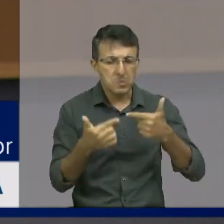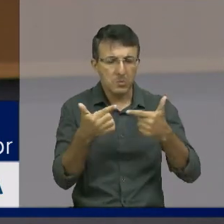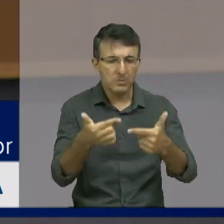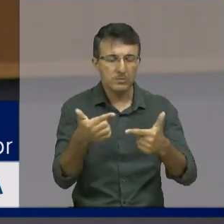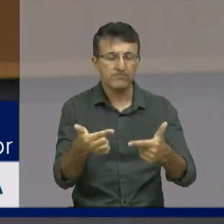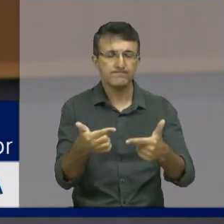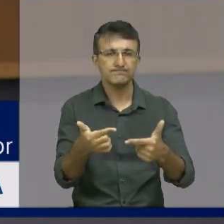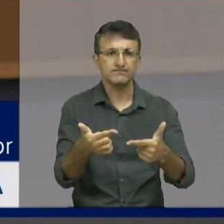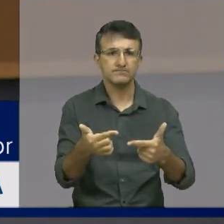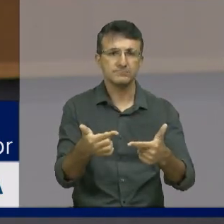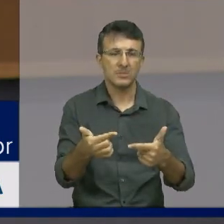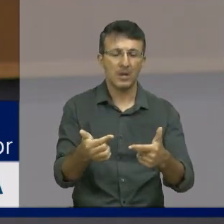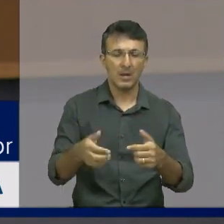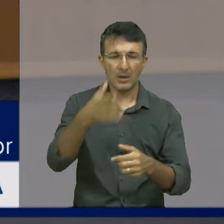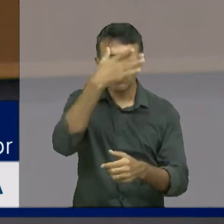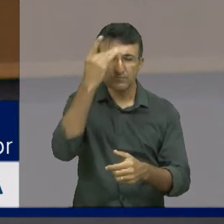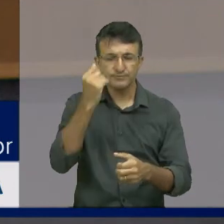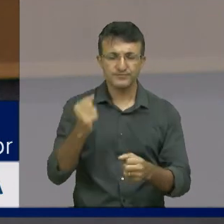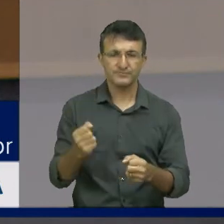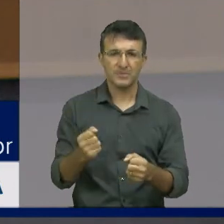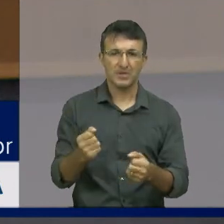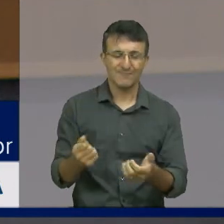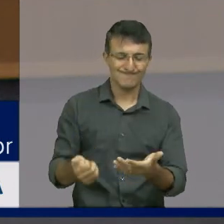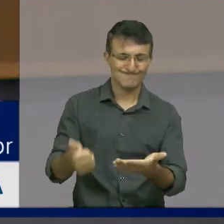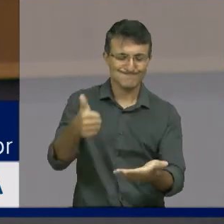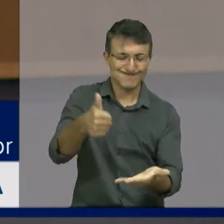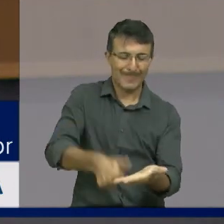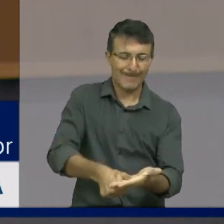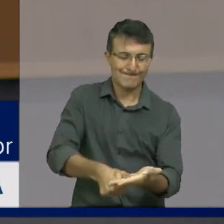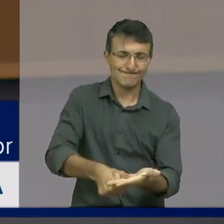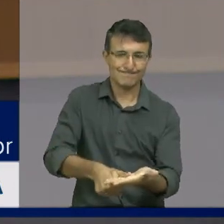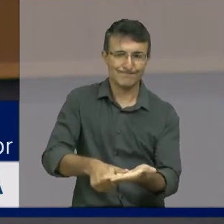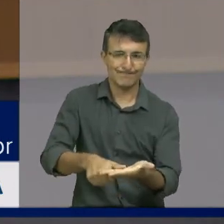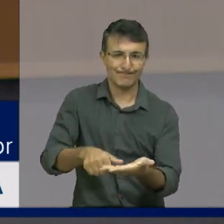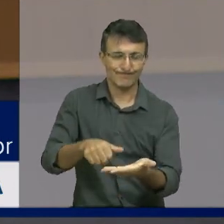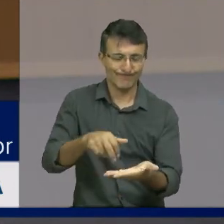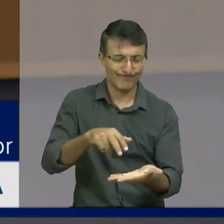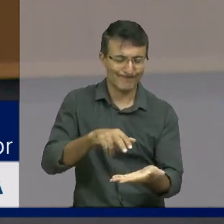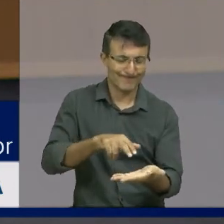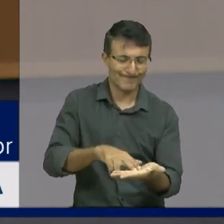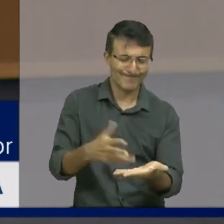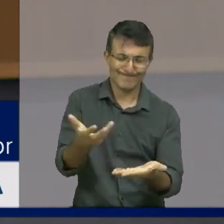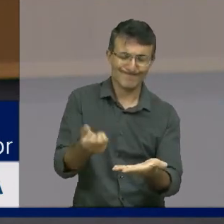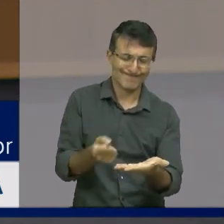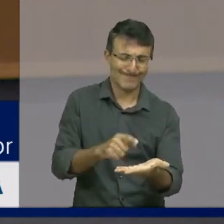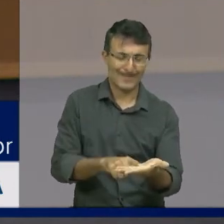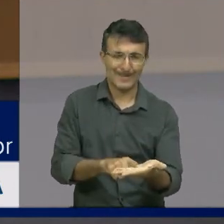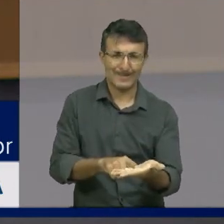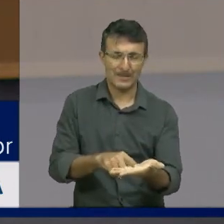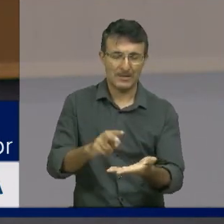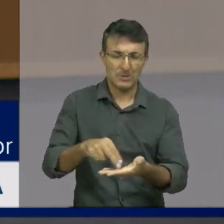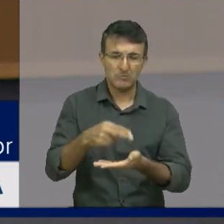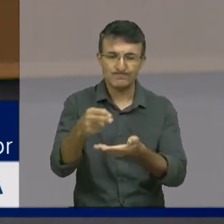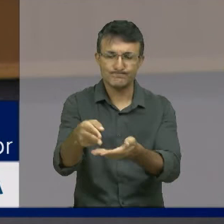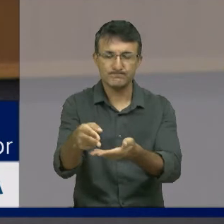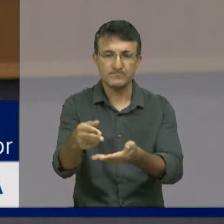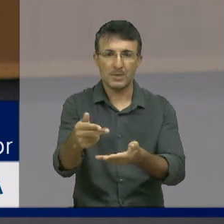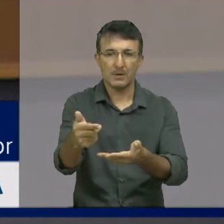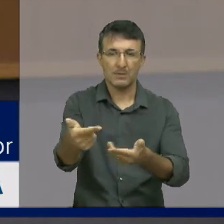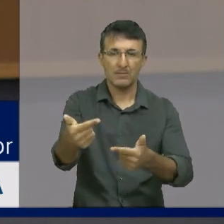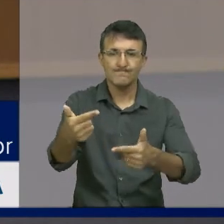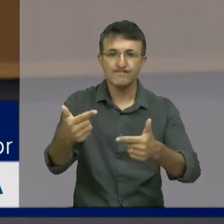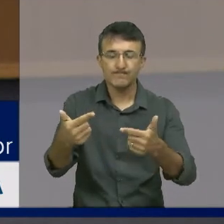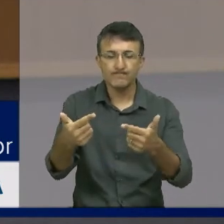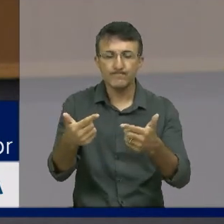a multa, além do recurso na junta, que eles devem fazer individualmente, fazendo